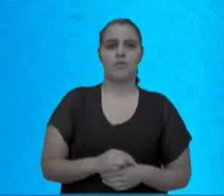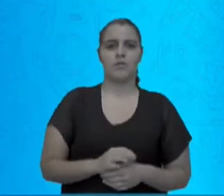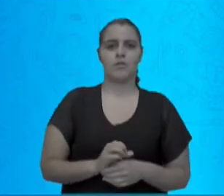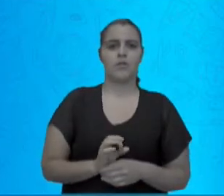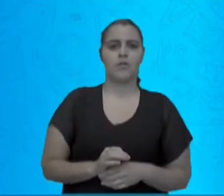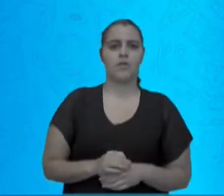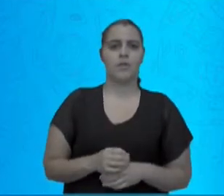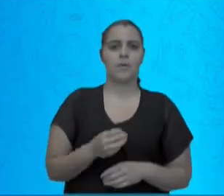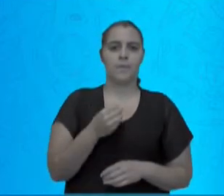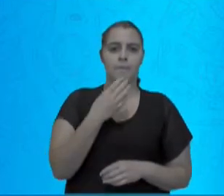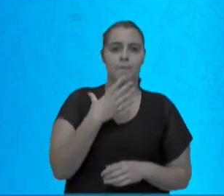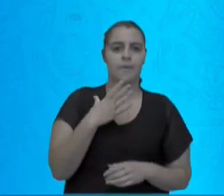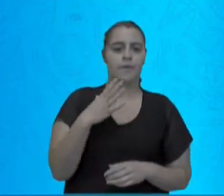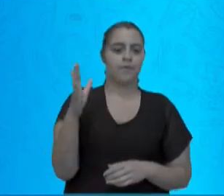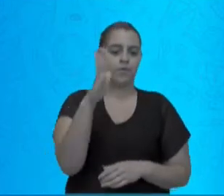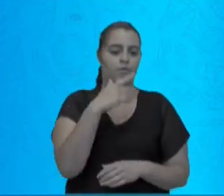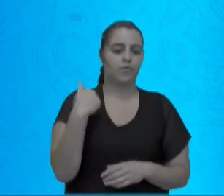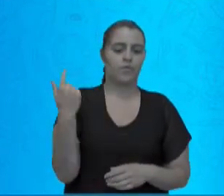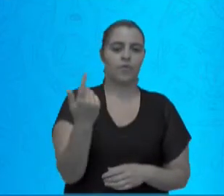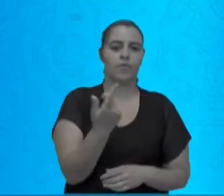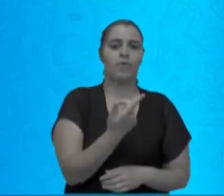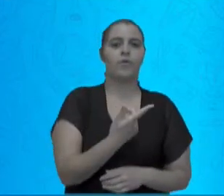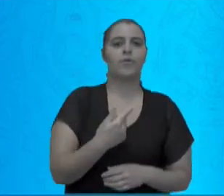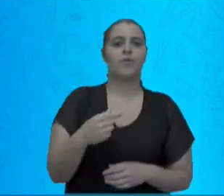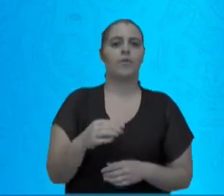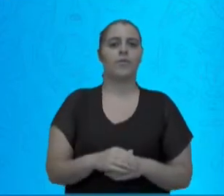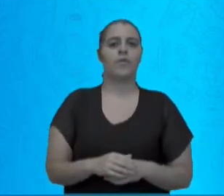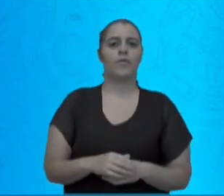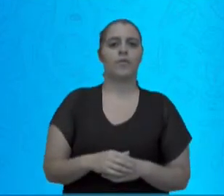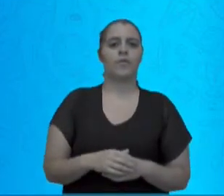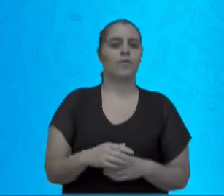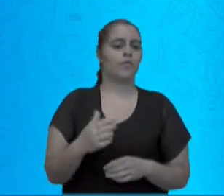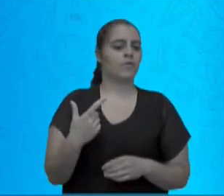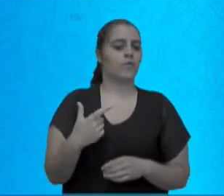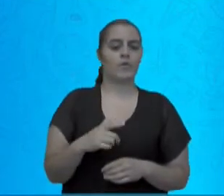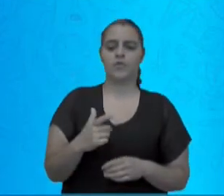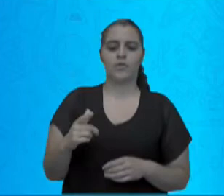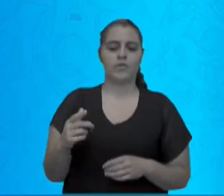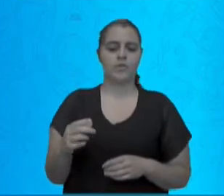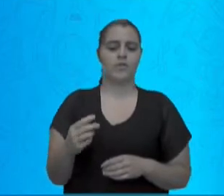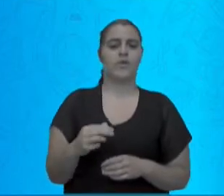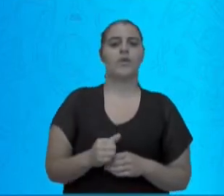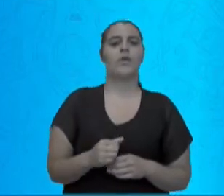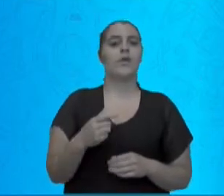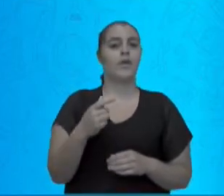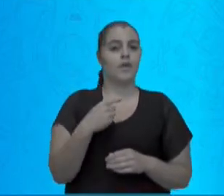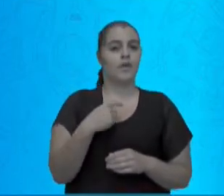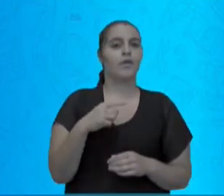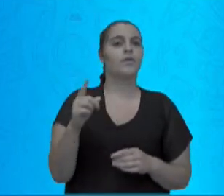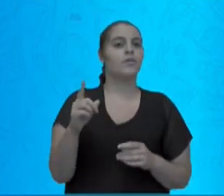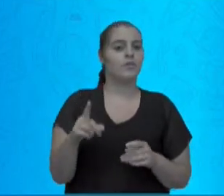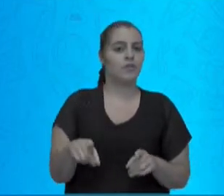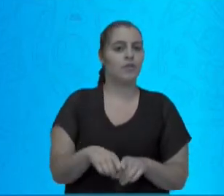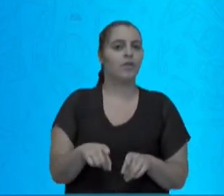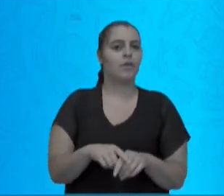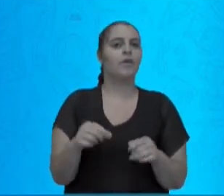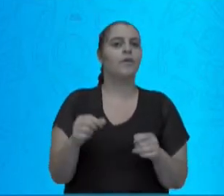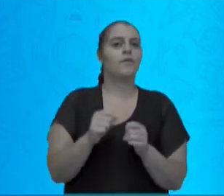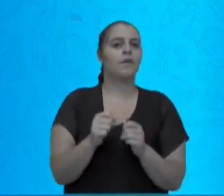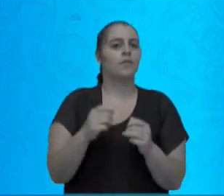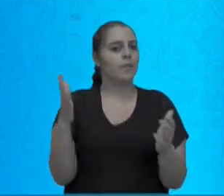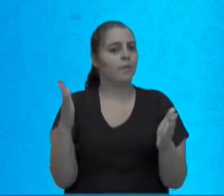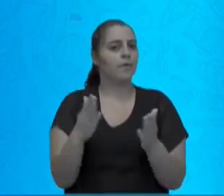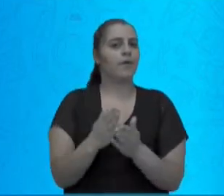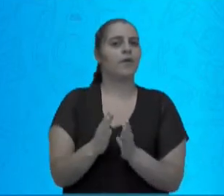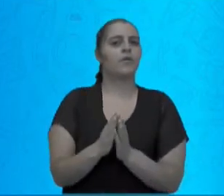Tá? Bem público não é sem dono, não. Eu sou o dono dele também. Você